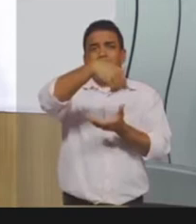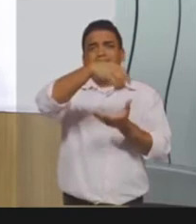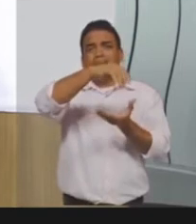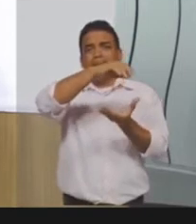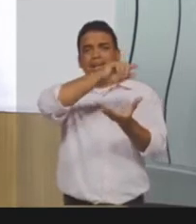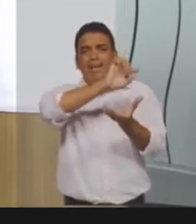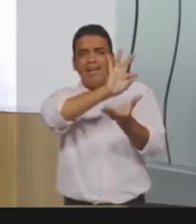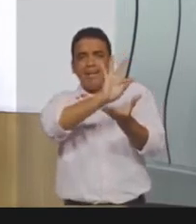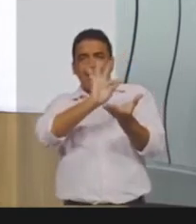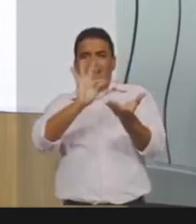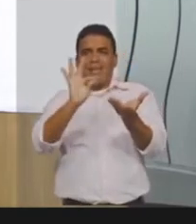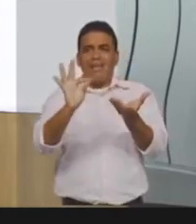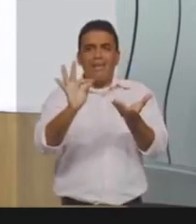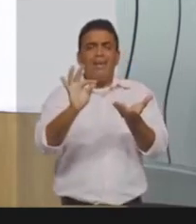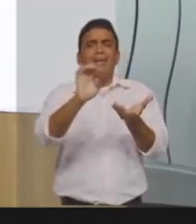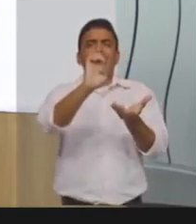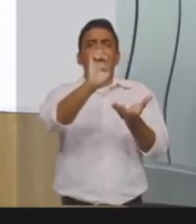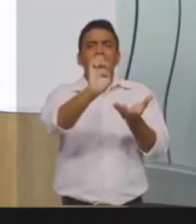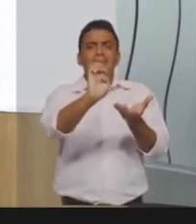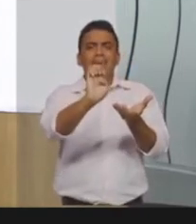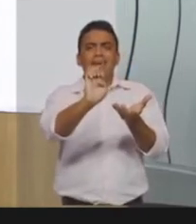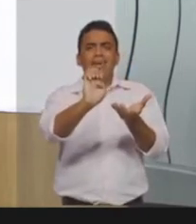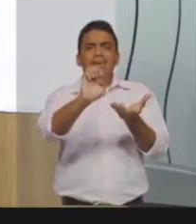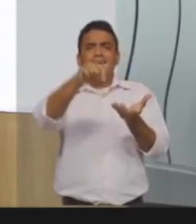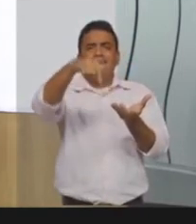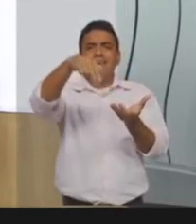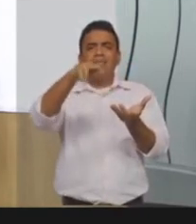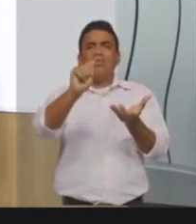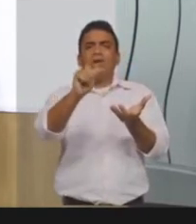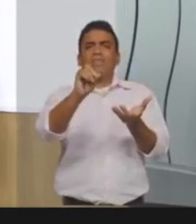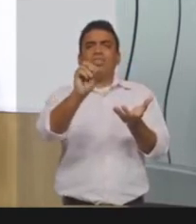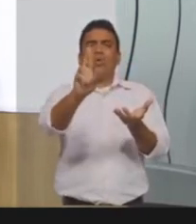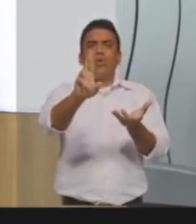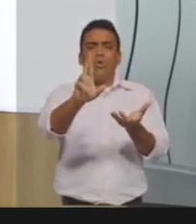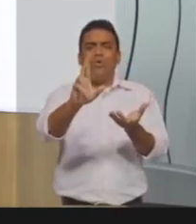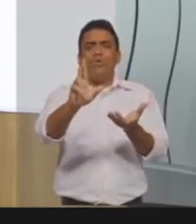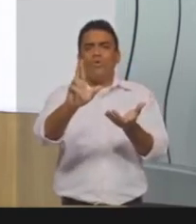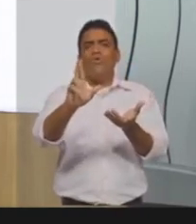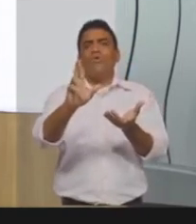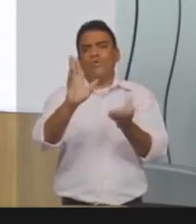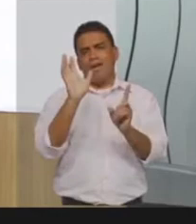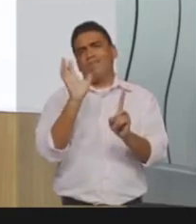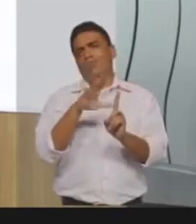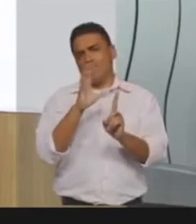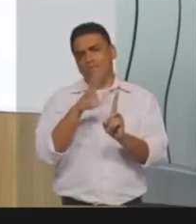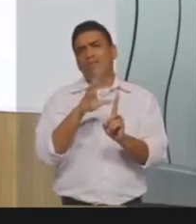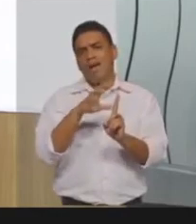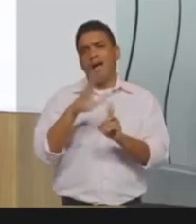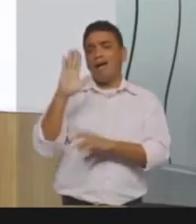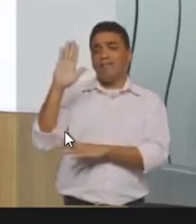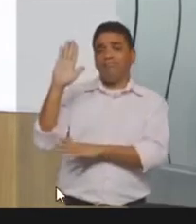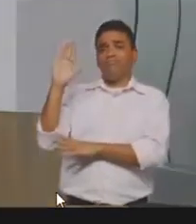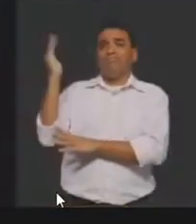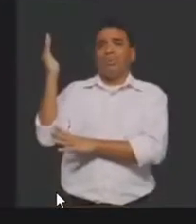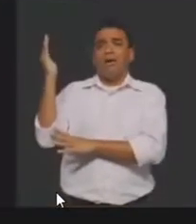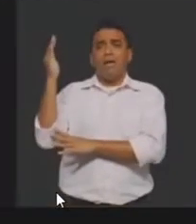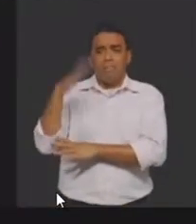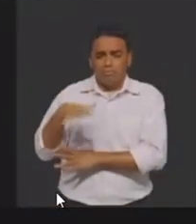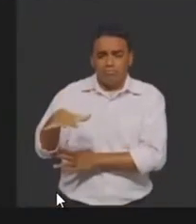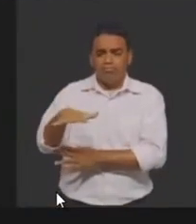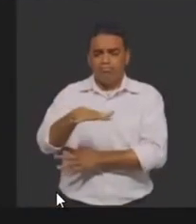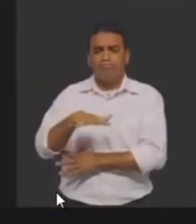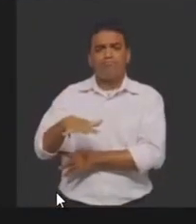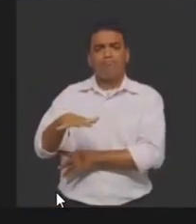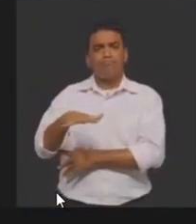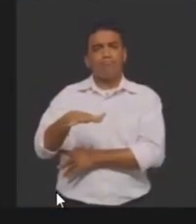não, que vão influenciar no clima de uma região. Aqui eu estou citando o seguinte, ó, que aquelas